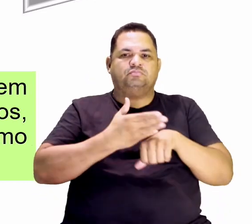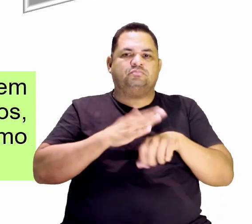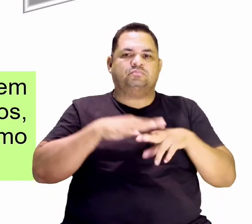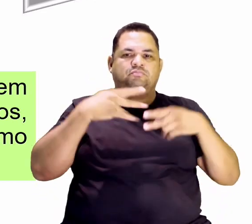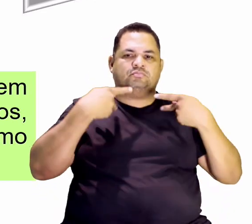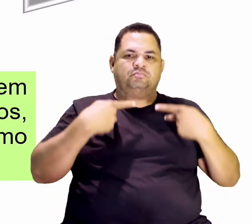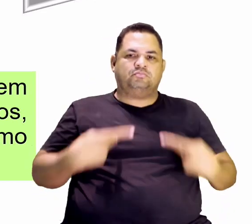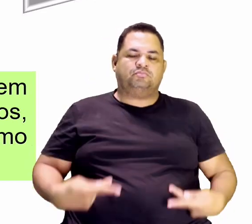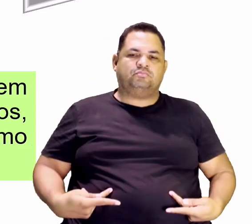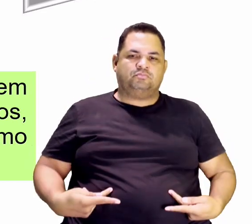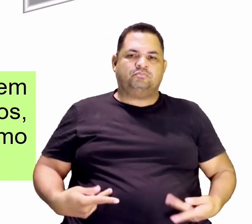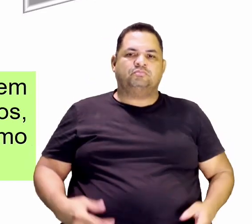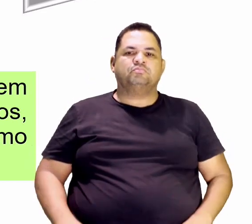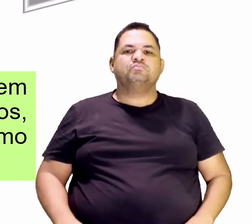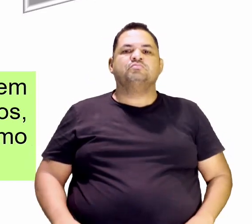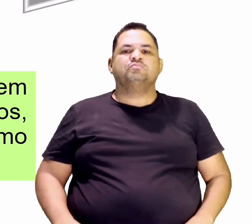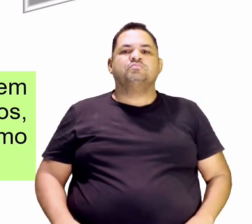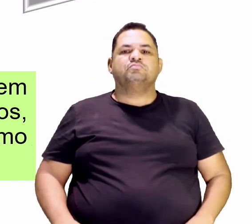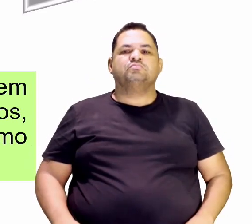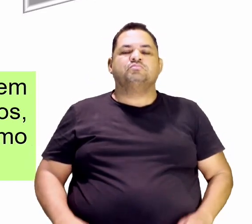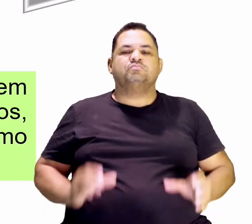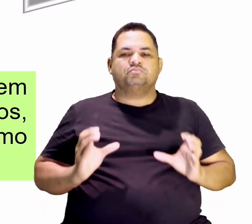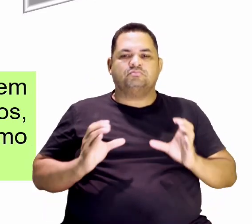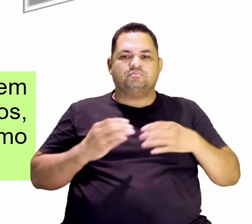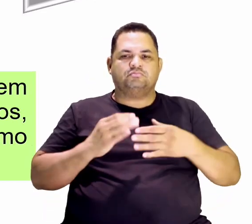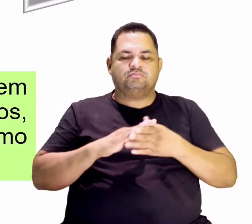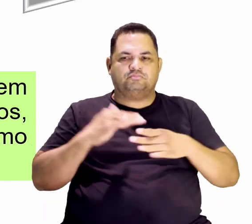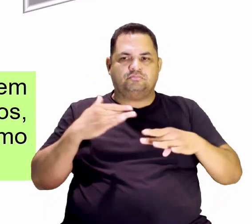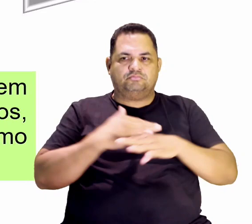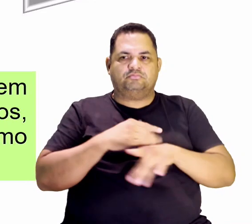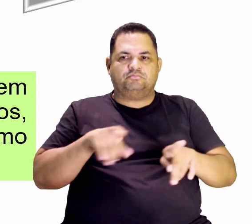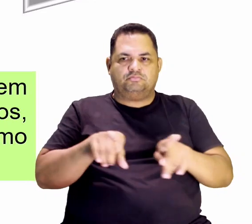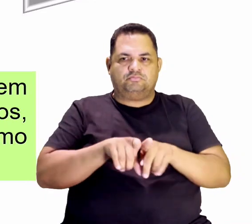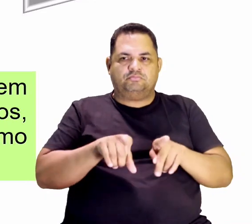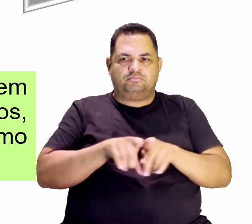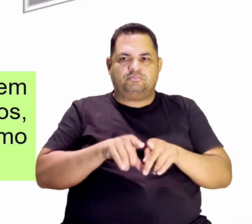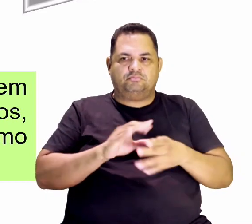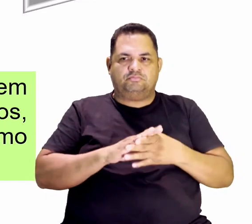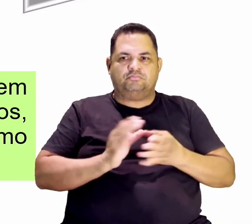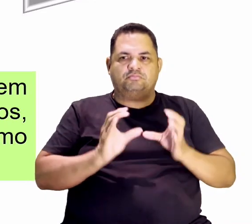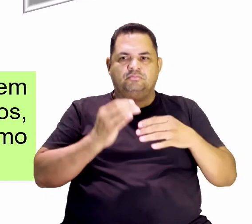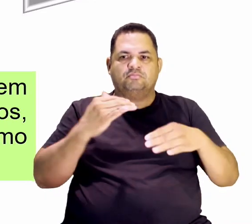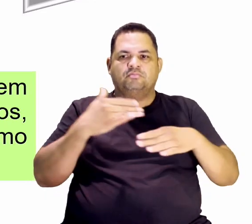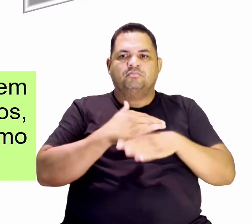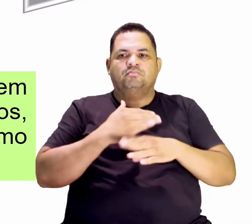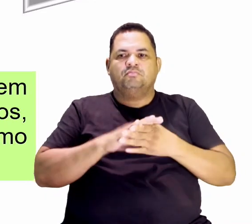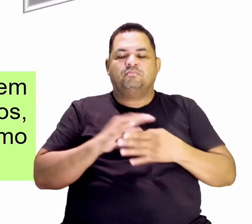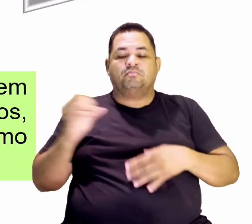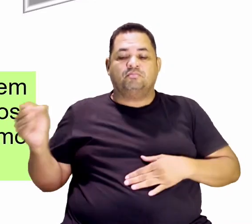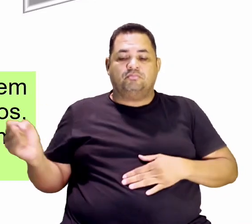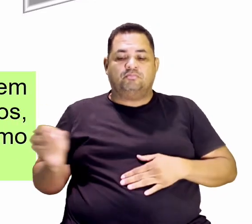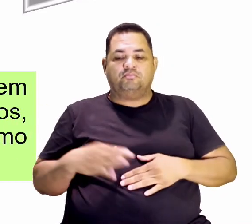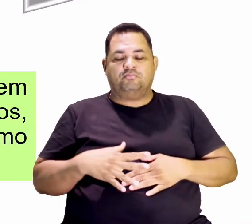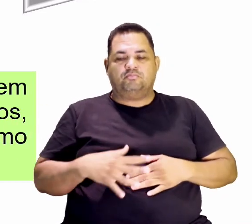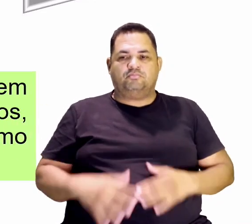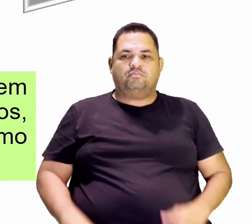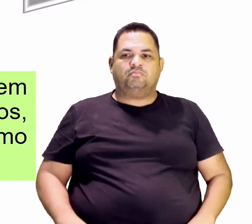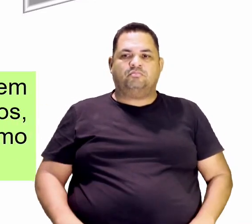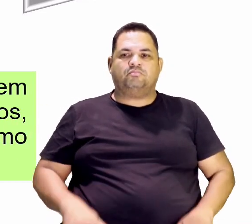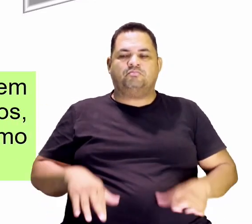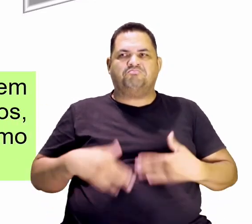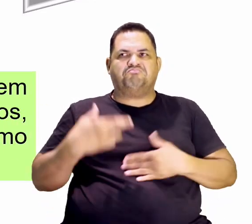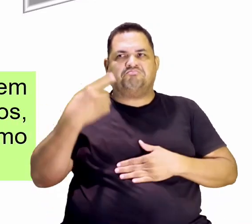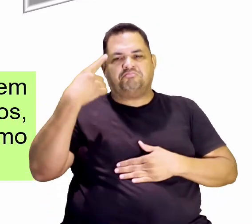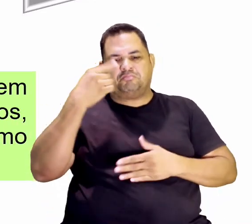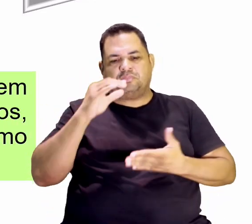práticas corporais dessas tribos. Também vimos aí tribos urbanas e adolescência, algumas